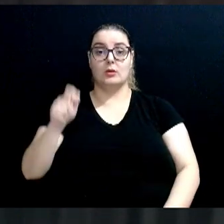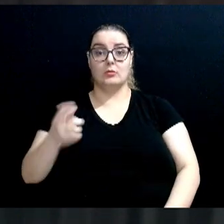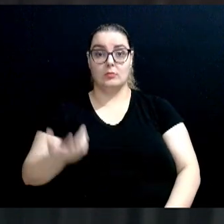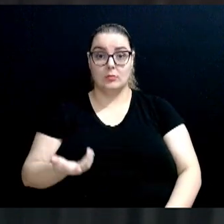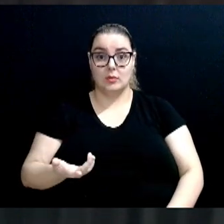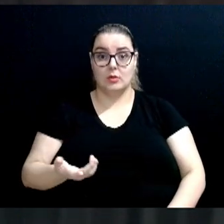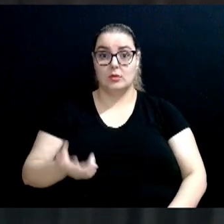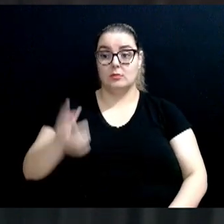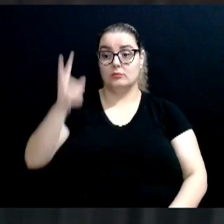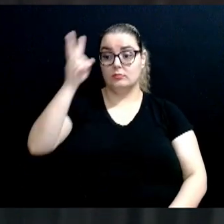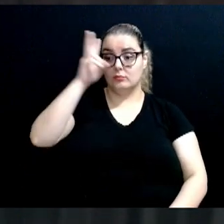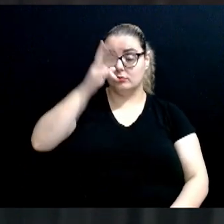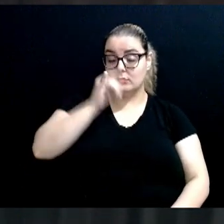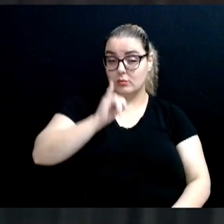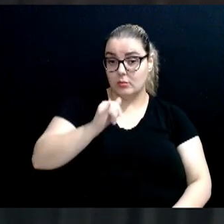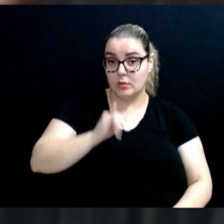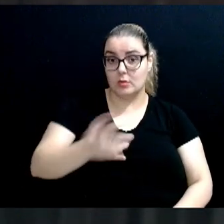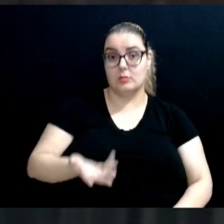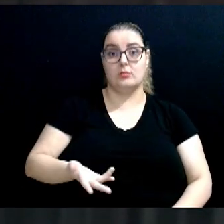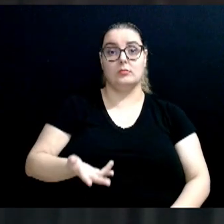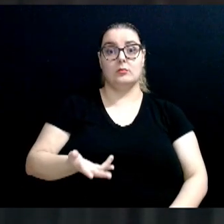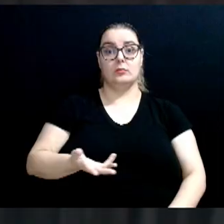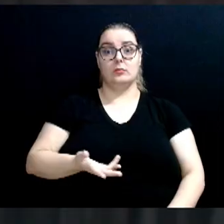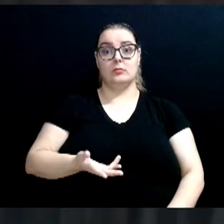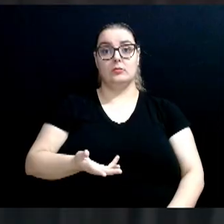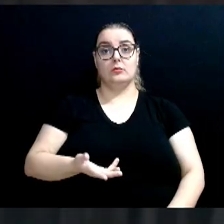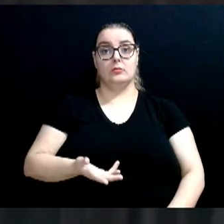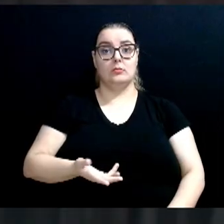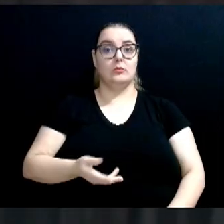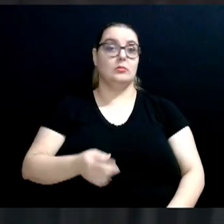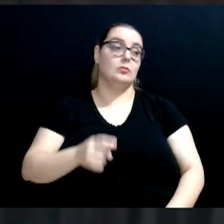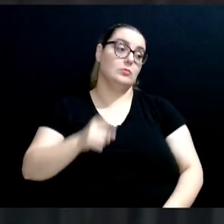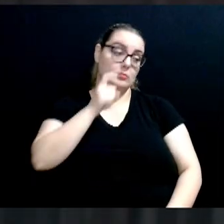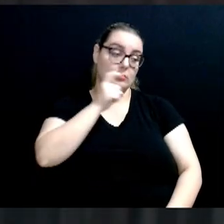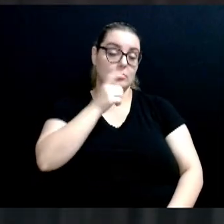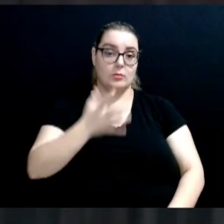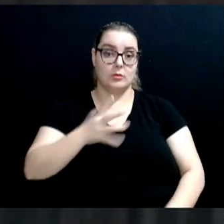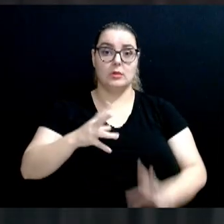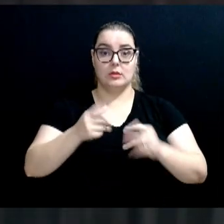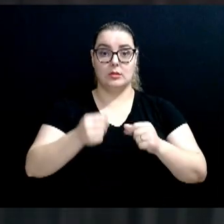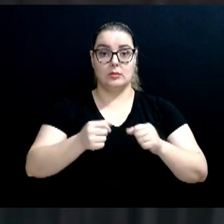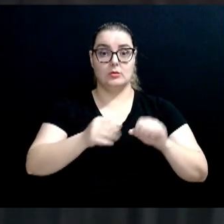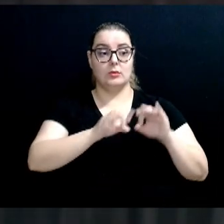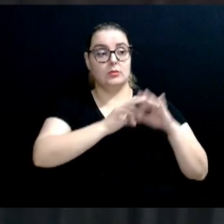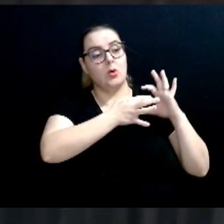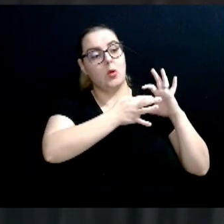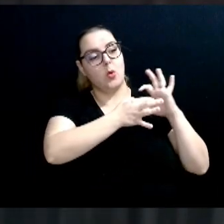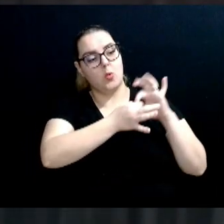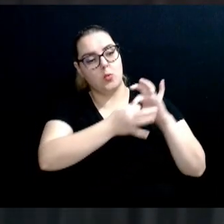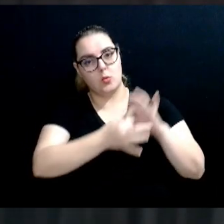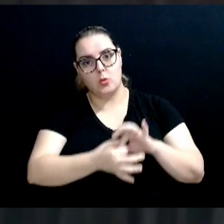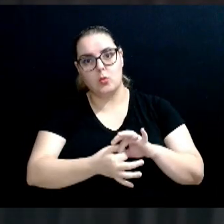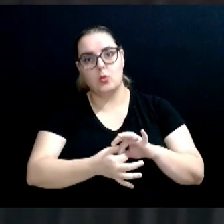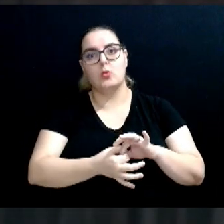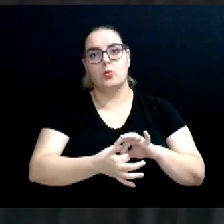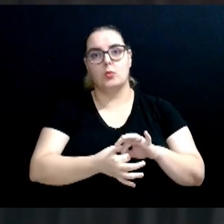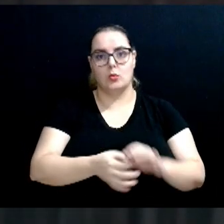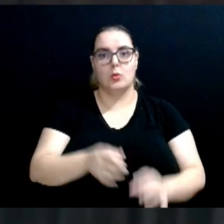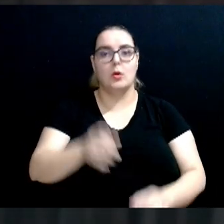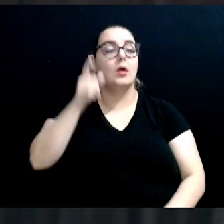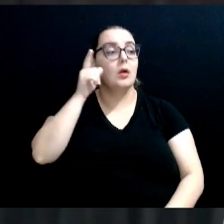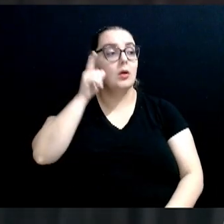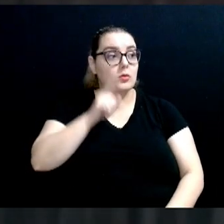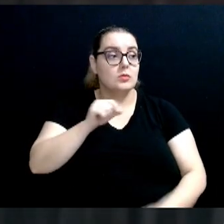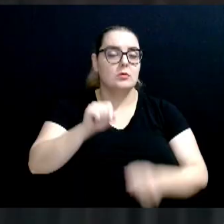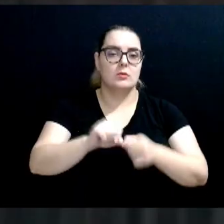história, conta uma mentira, tem todo um enredo. Sim, ela conseguiu convencer, né, então